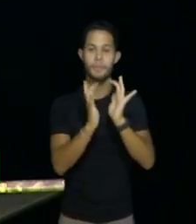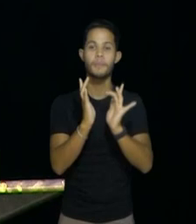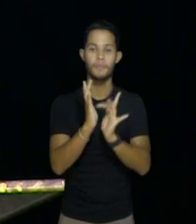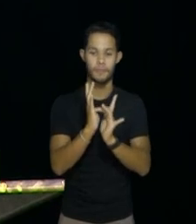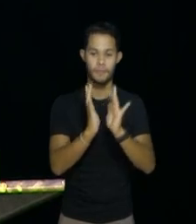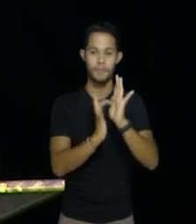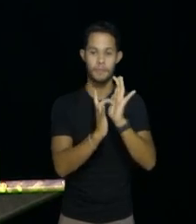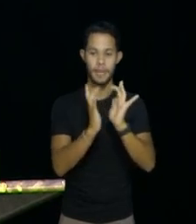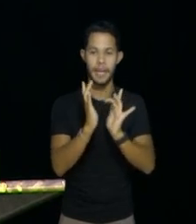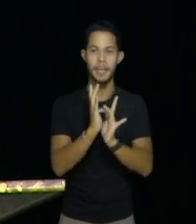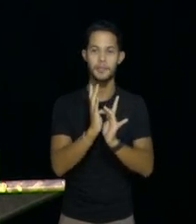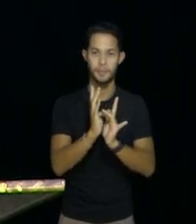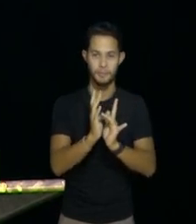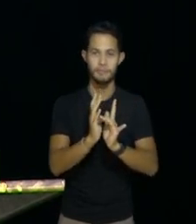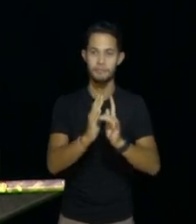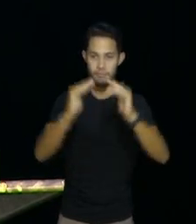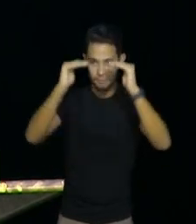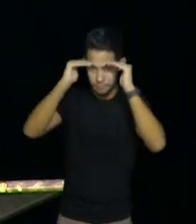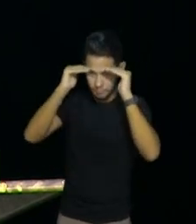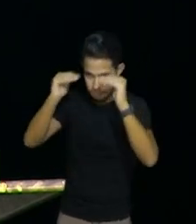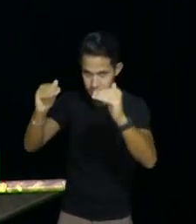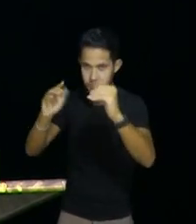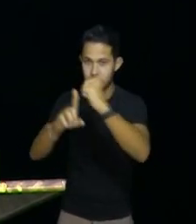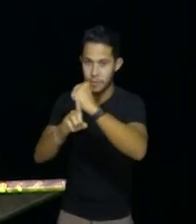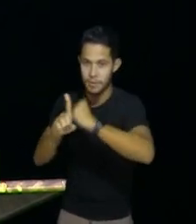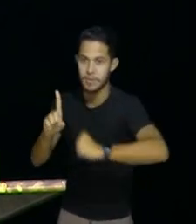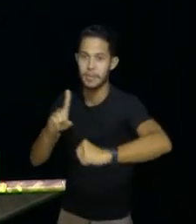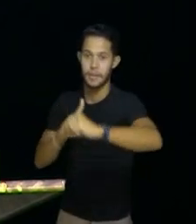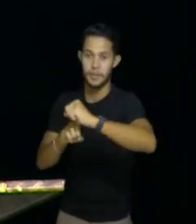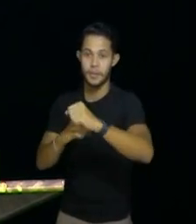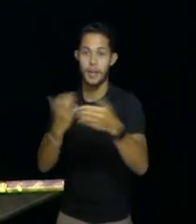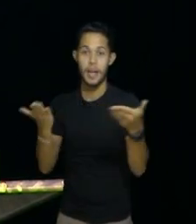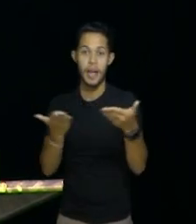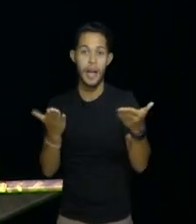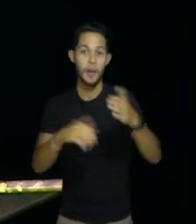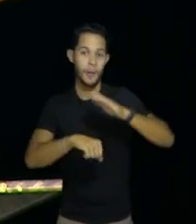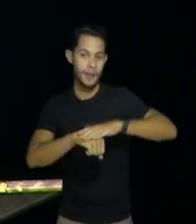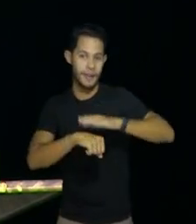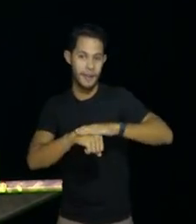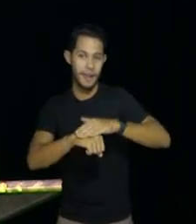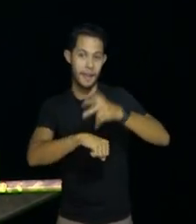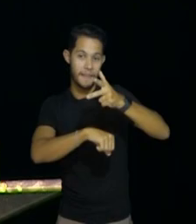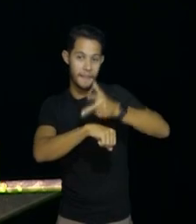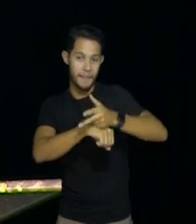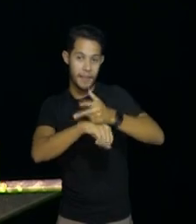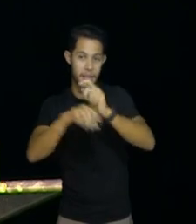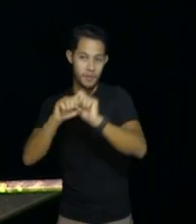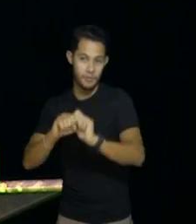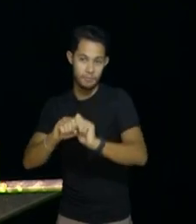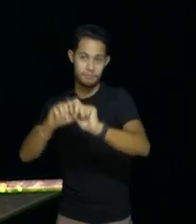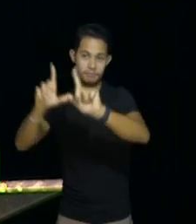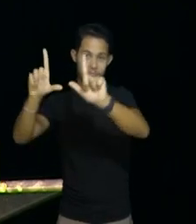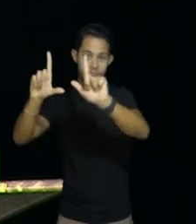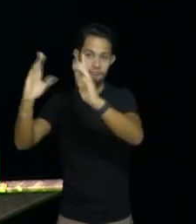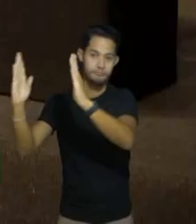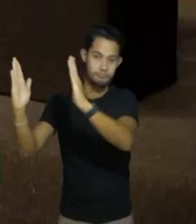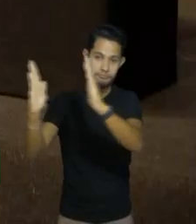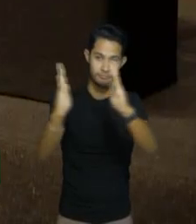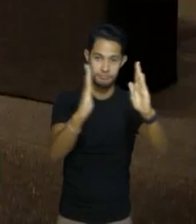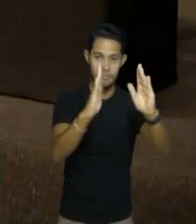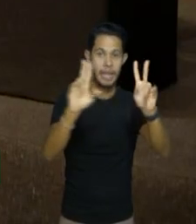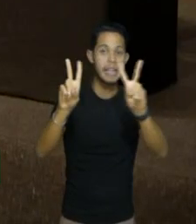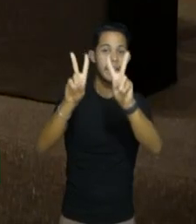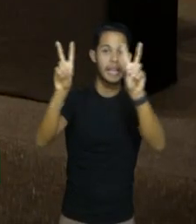me permite, nesses últimos 30 segundos, eu quero colocar um vídeo, exatamente 30 segundos, que fala sobre a Marcha para Jesus, por